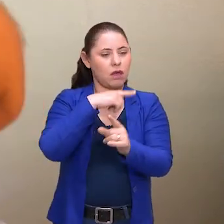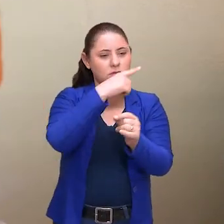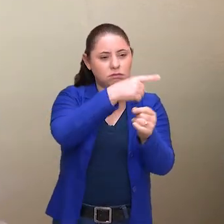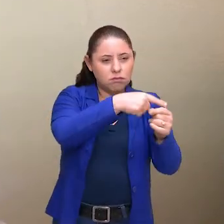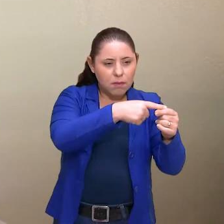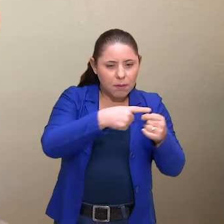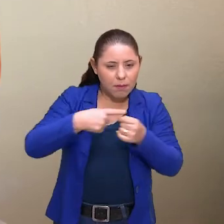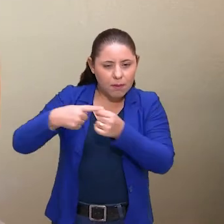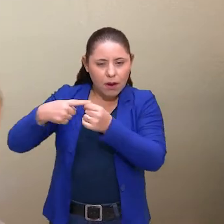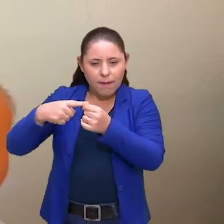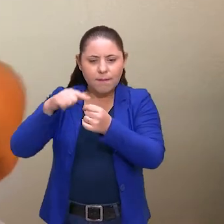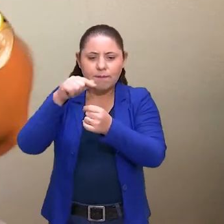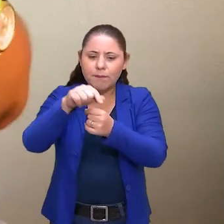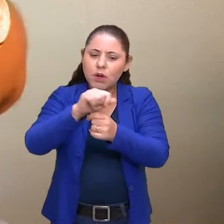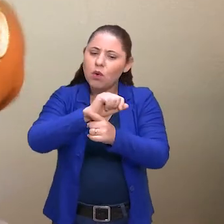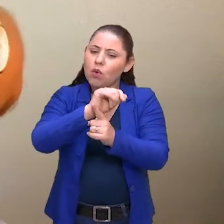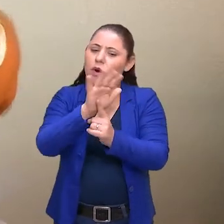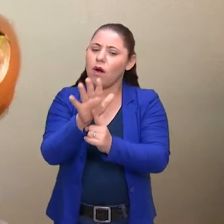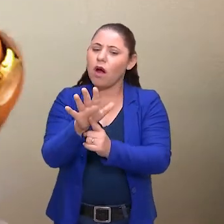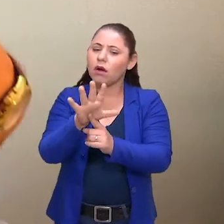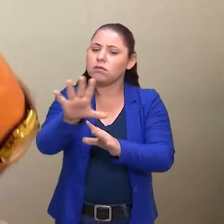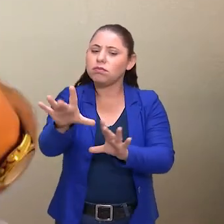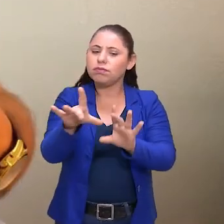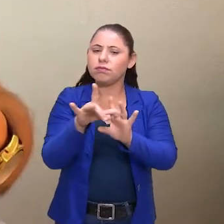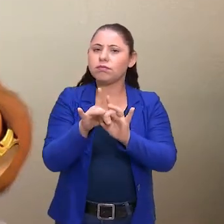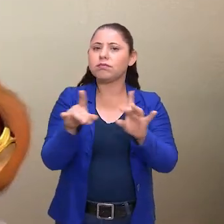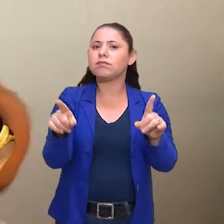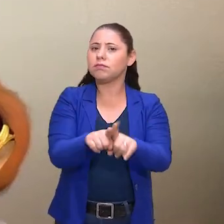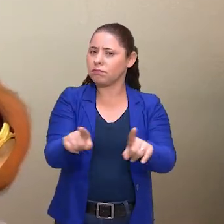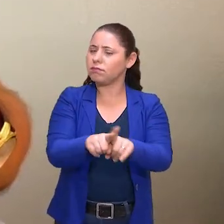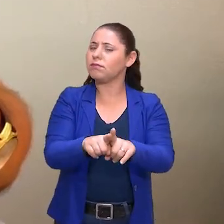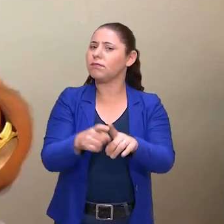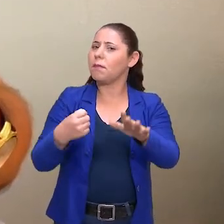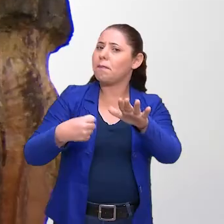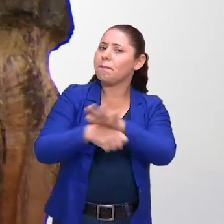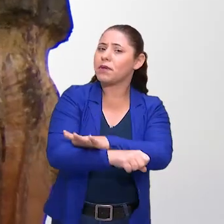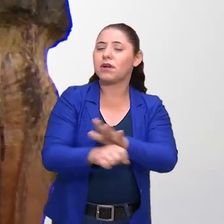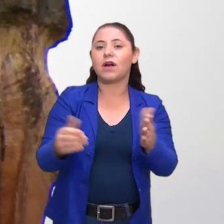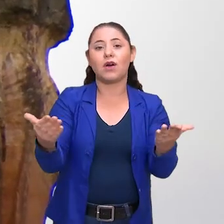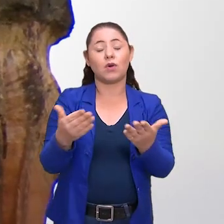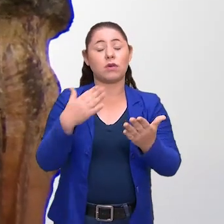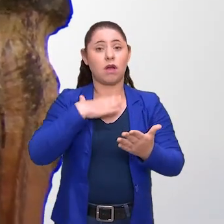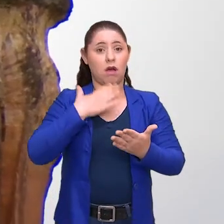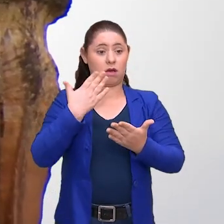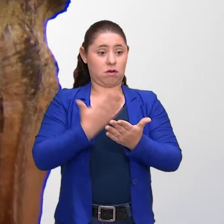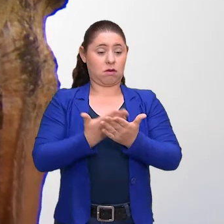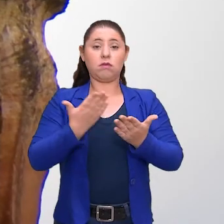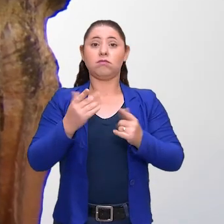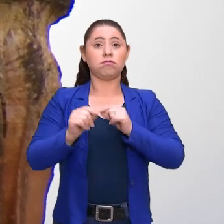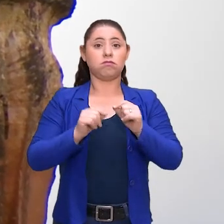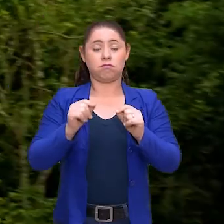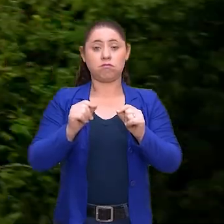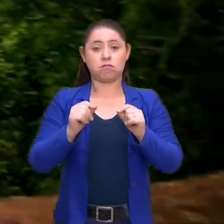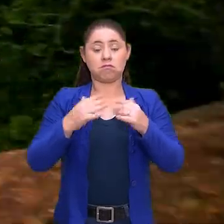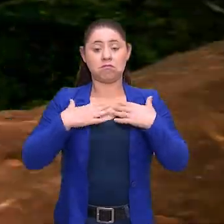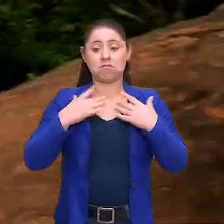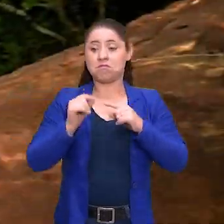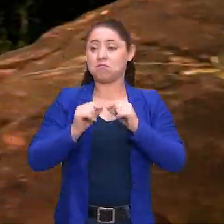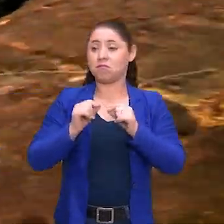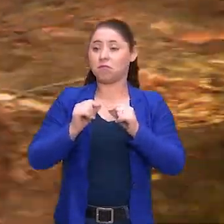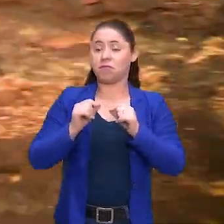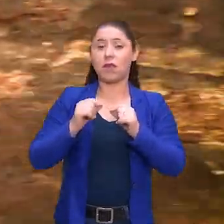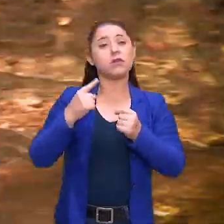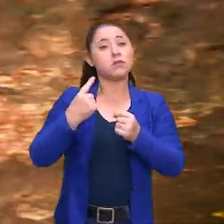existem nessas outras cidades, por que que o Figueirão não faz parte disso? Né? E aí foi da nossa surpresa, do interesse